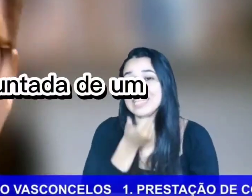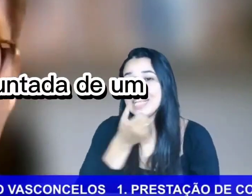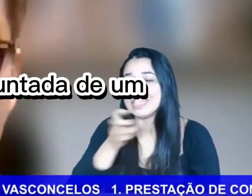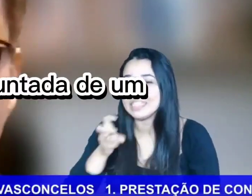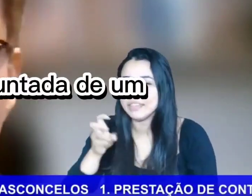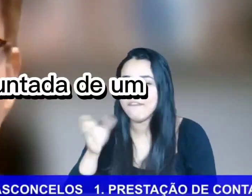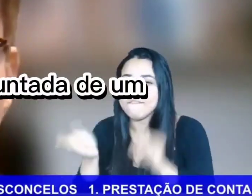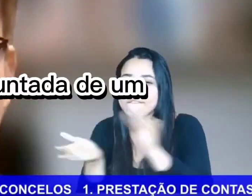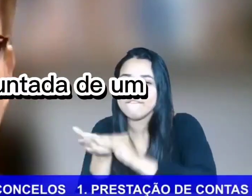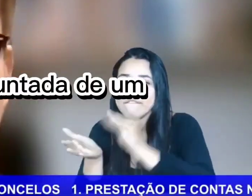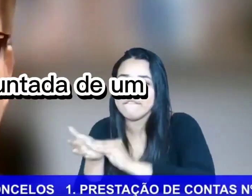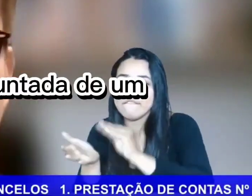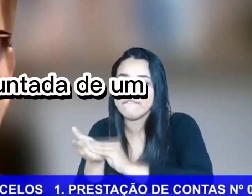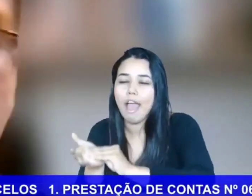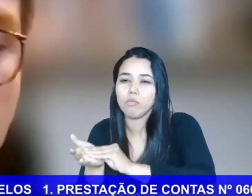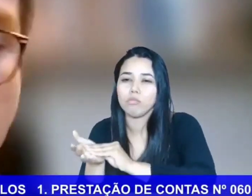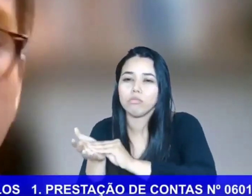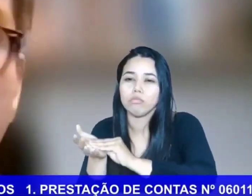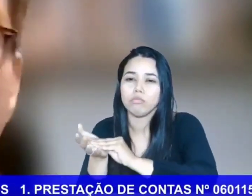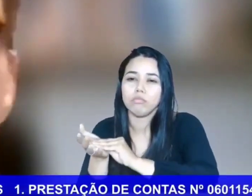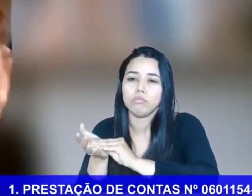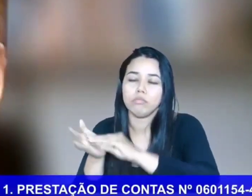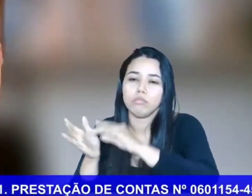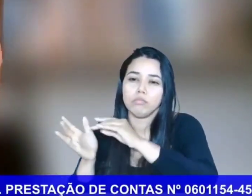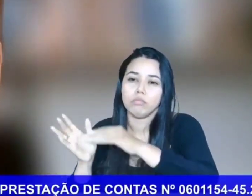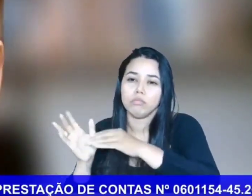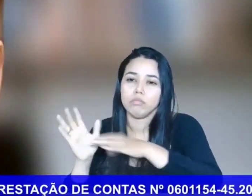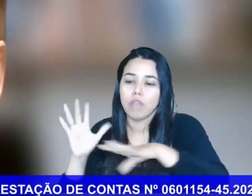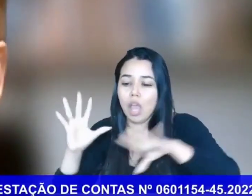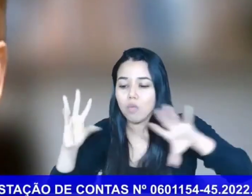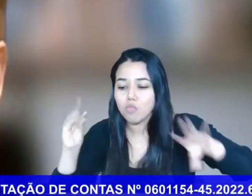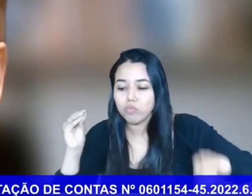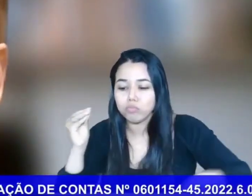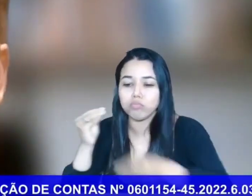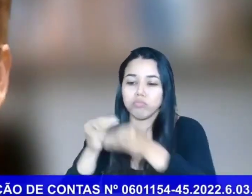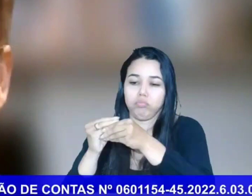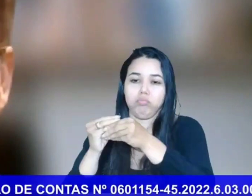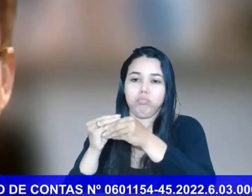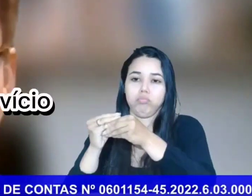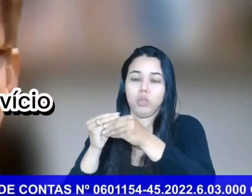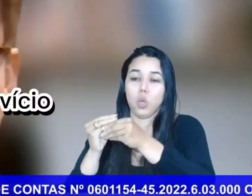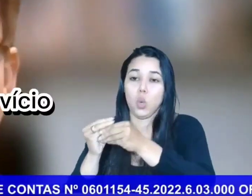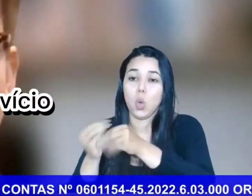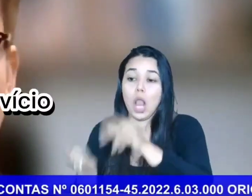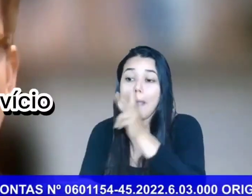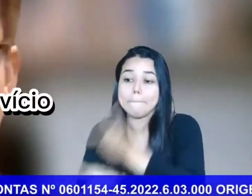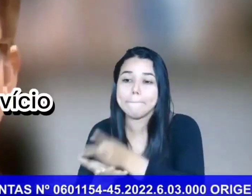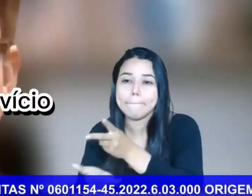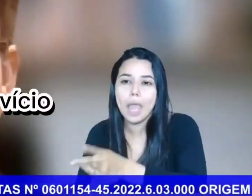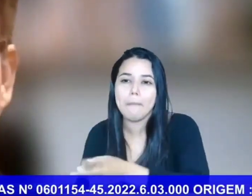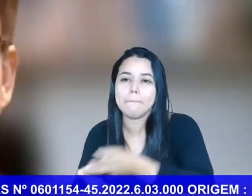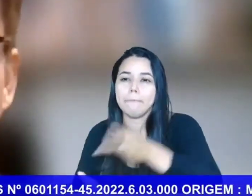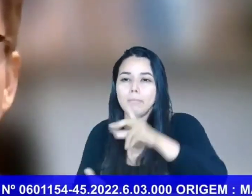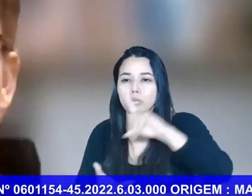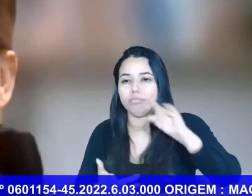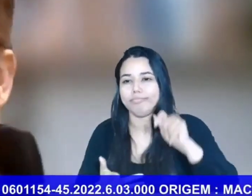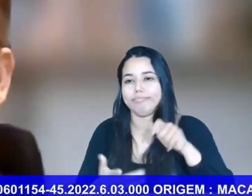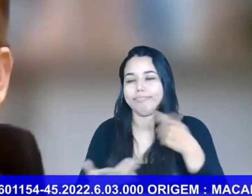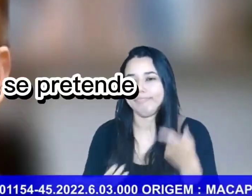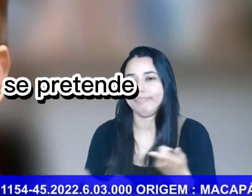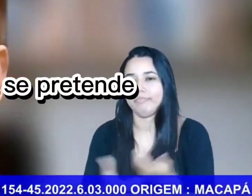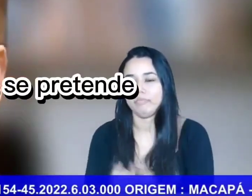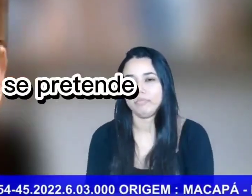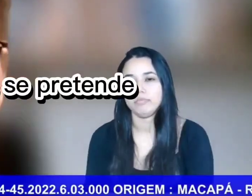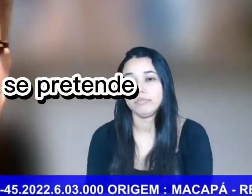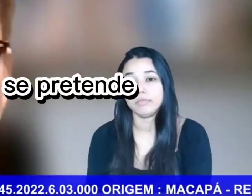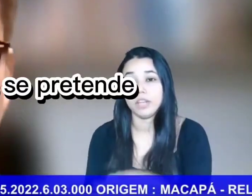na ausência da juntada de um distrato anexado no mesmo dia, isso a fim de sanar o vício. No entanto,